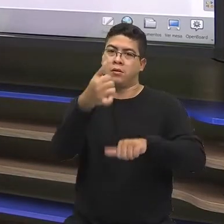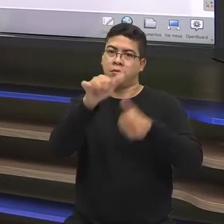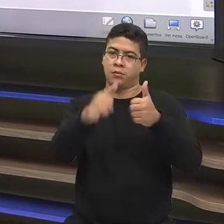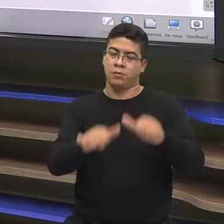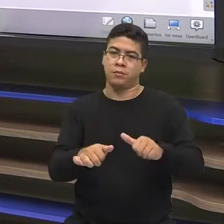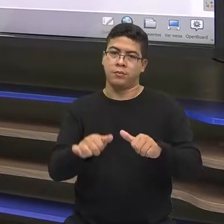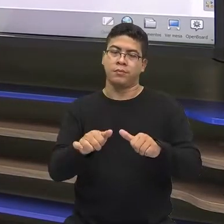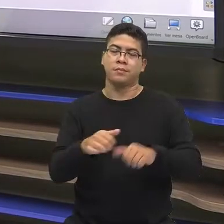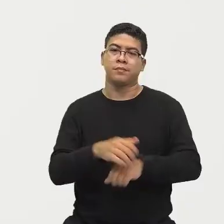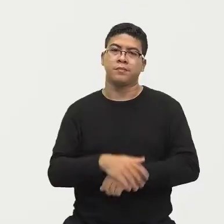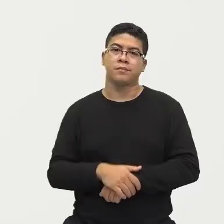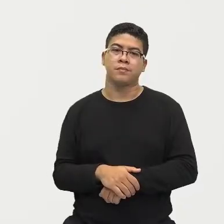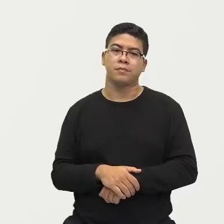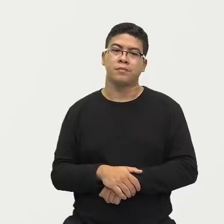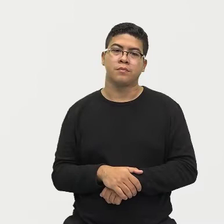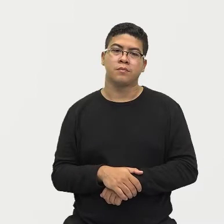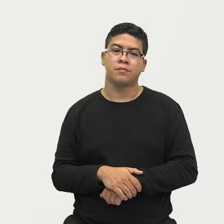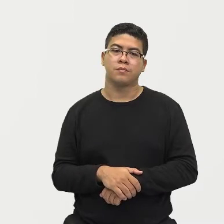tá bom? Vamos lá, olha só.